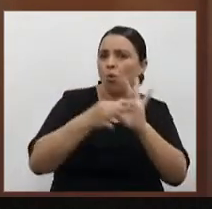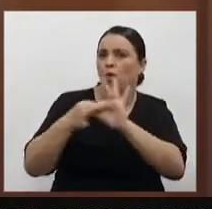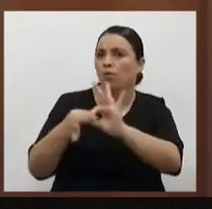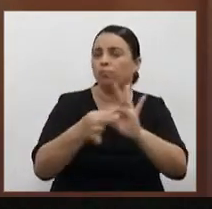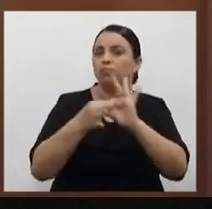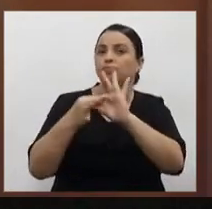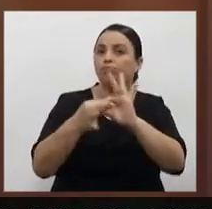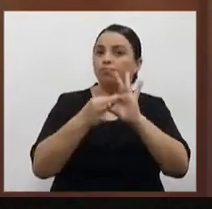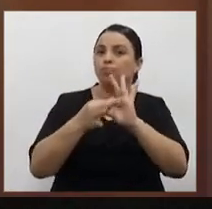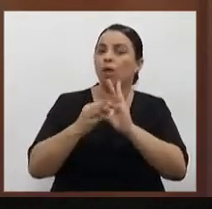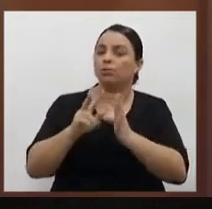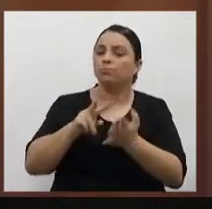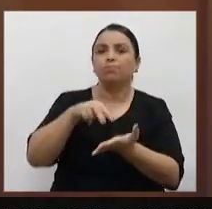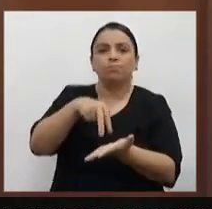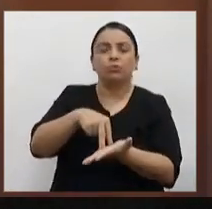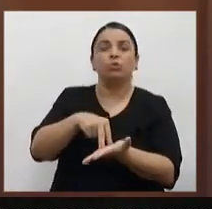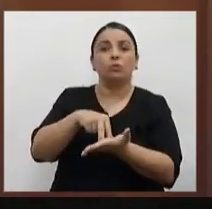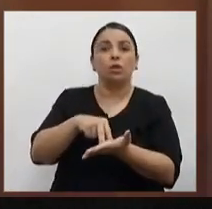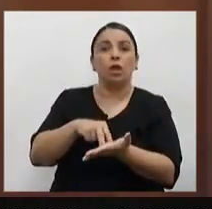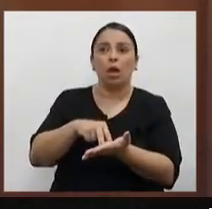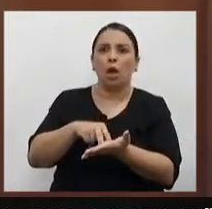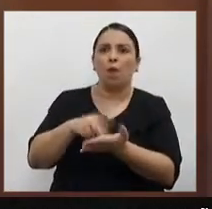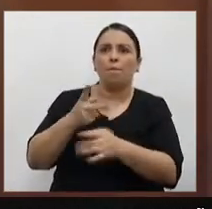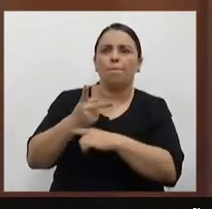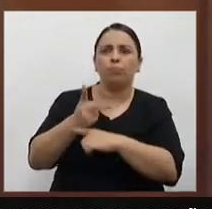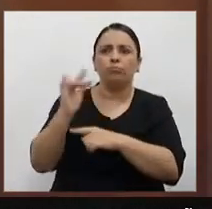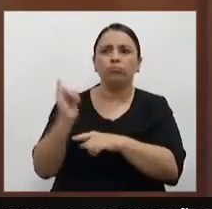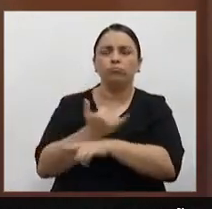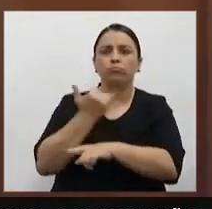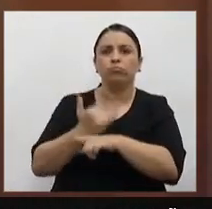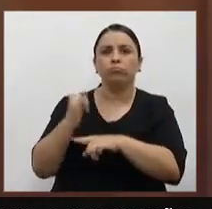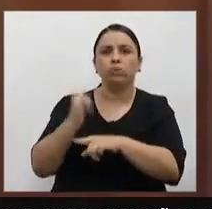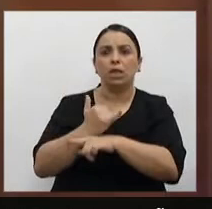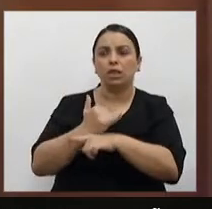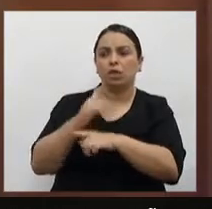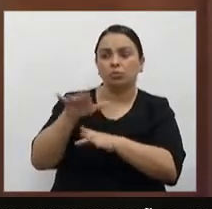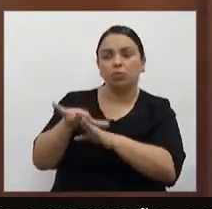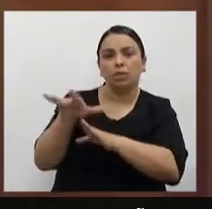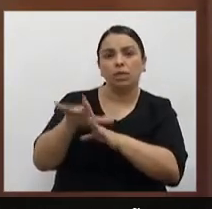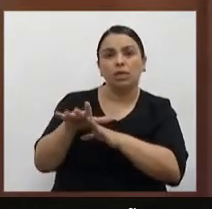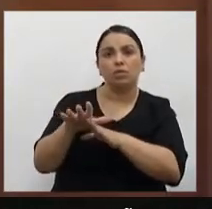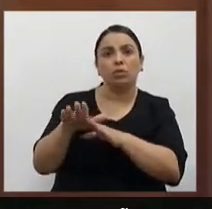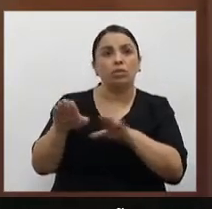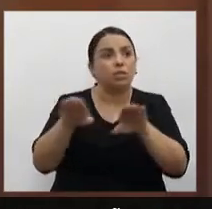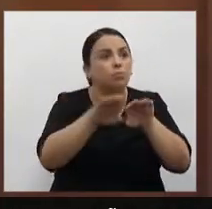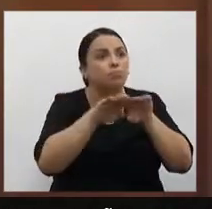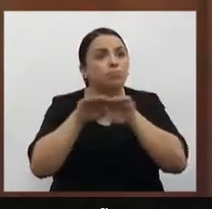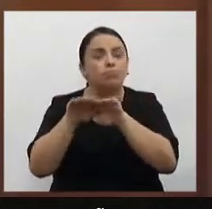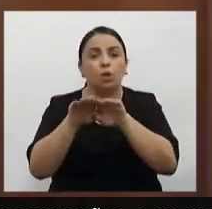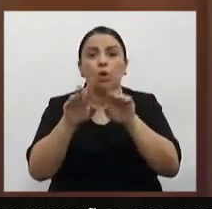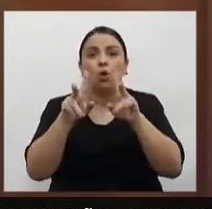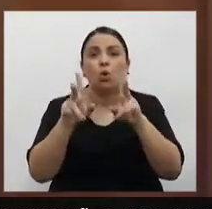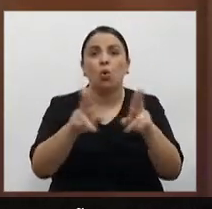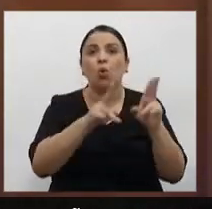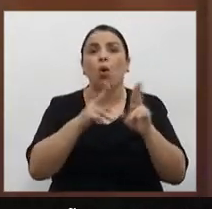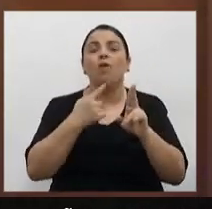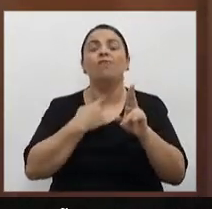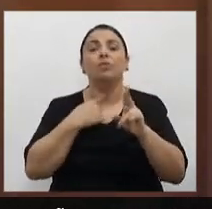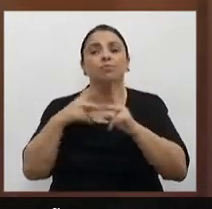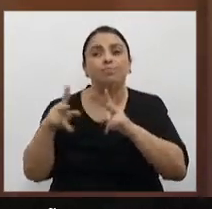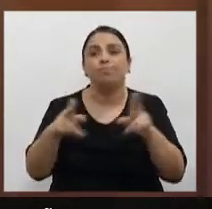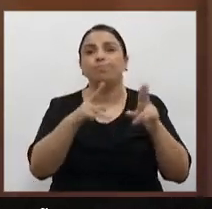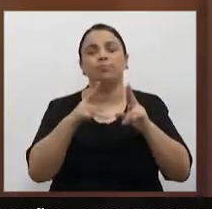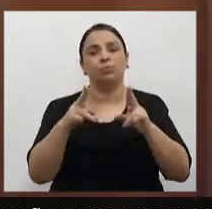na busca de uma orientação que seja também comum, né? Eu faço aqui um apelo que a gente tenha uma orientação comum,